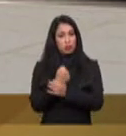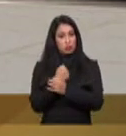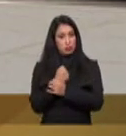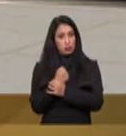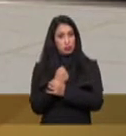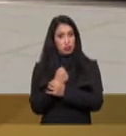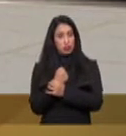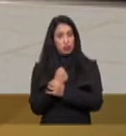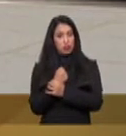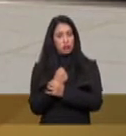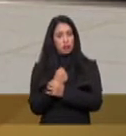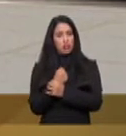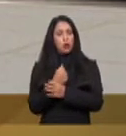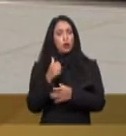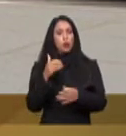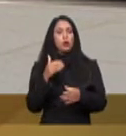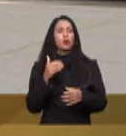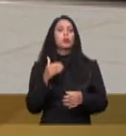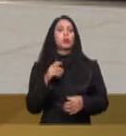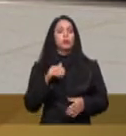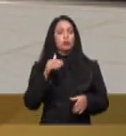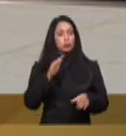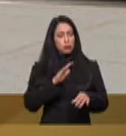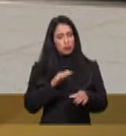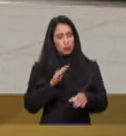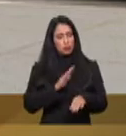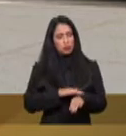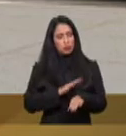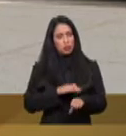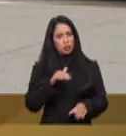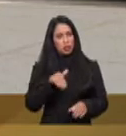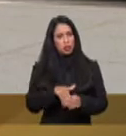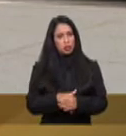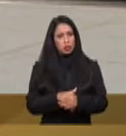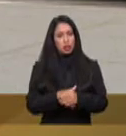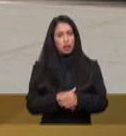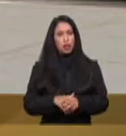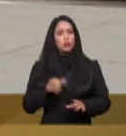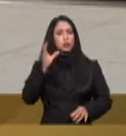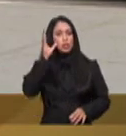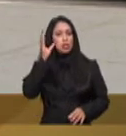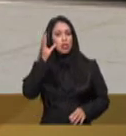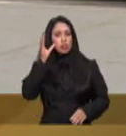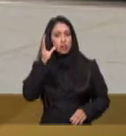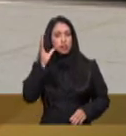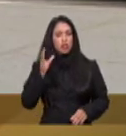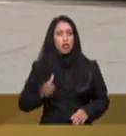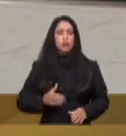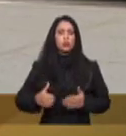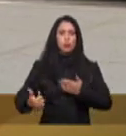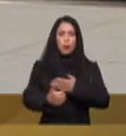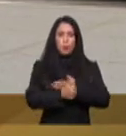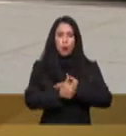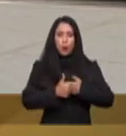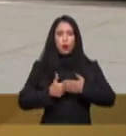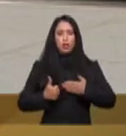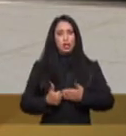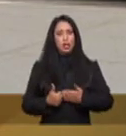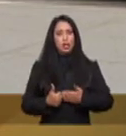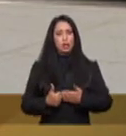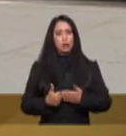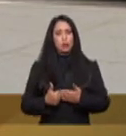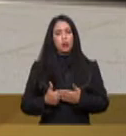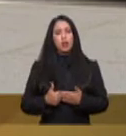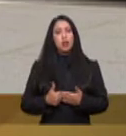como a rigidez do processo eleitoral, a igualdade entre os candidatos, a moralidade, a honra